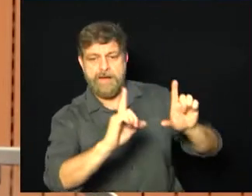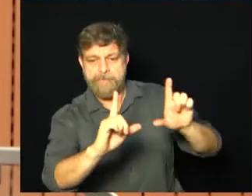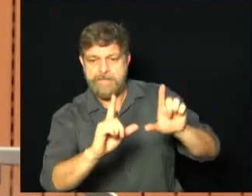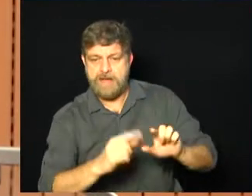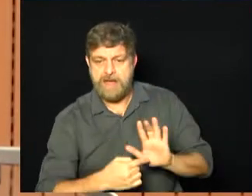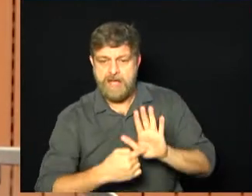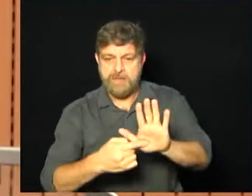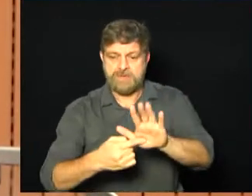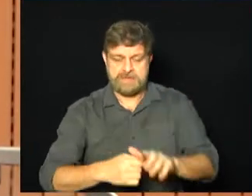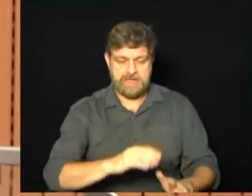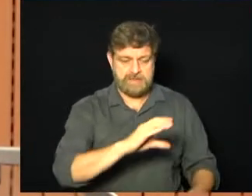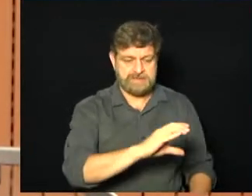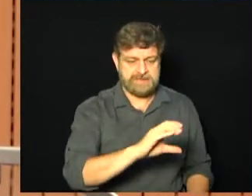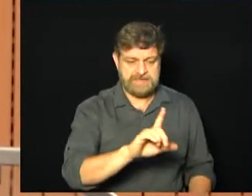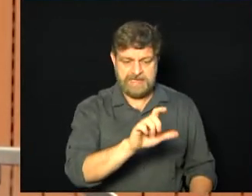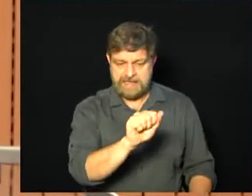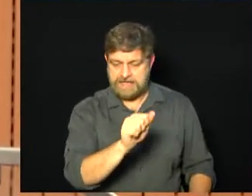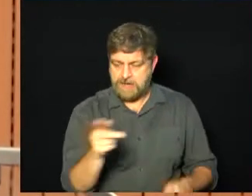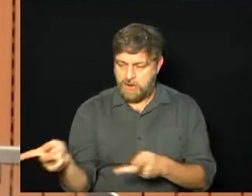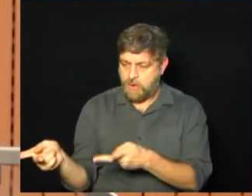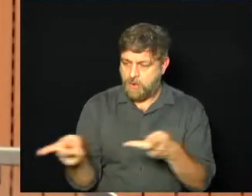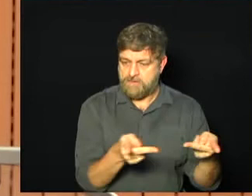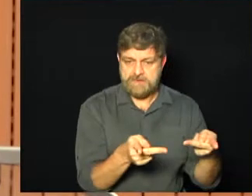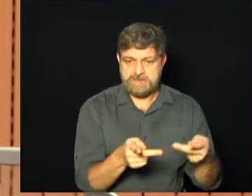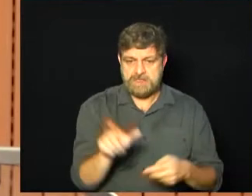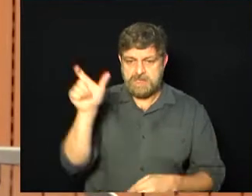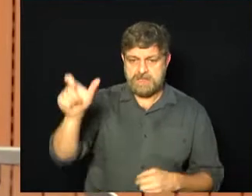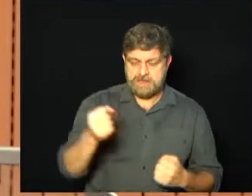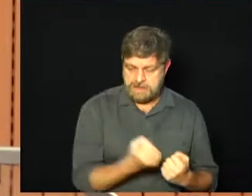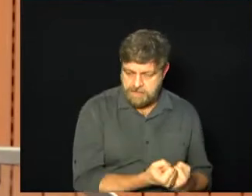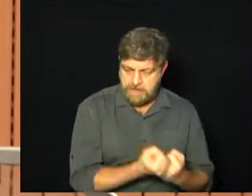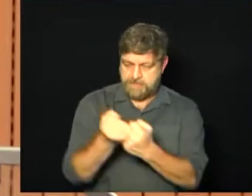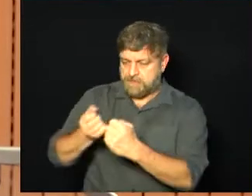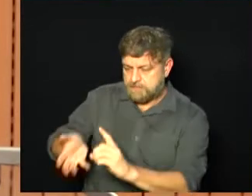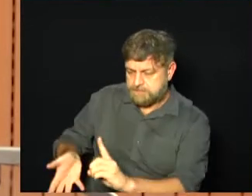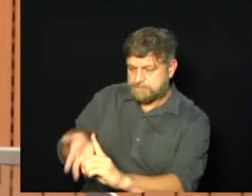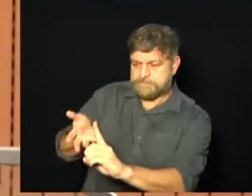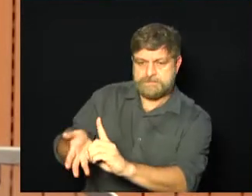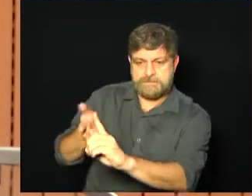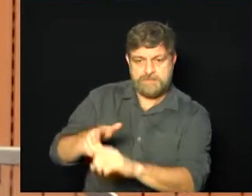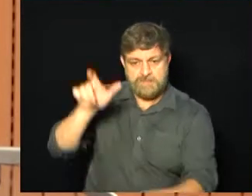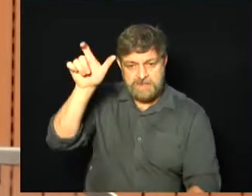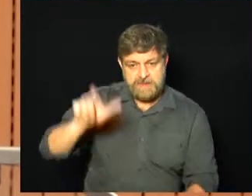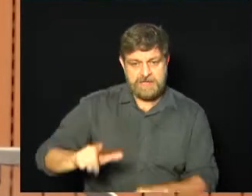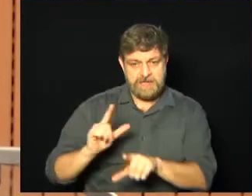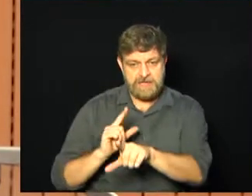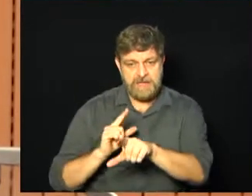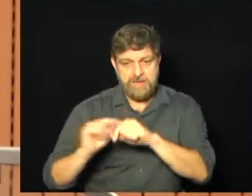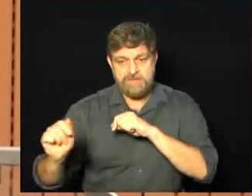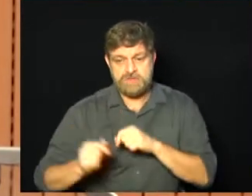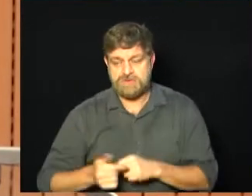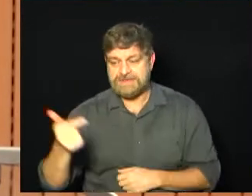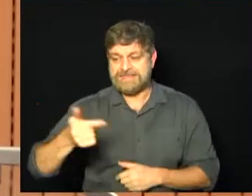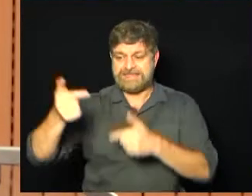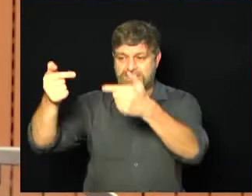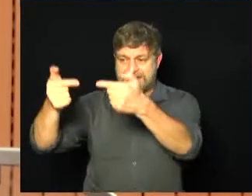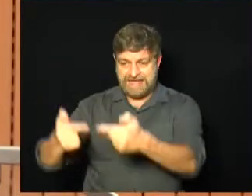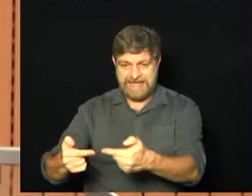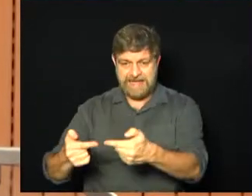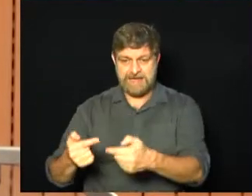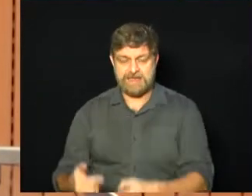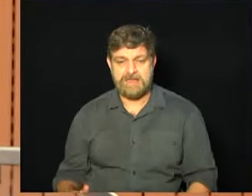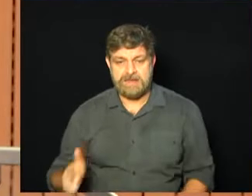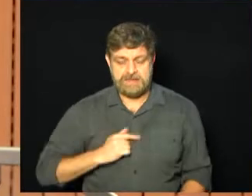a convite, o que deu uma força no momento em que ele, fugitivo dos horrores da Segunda Guerra Mundial, chegou